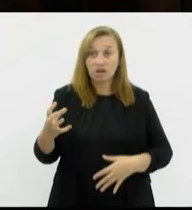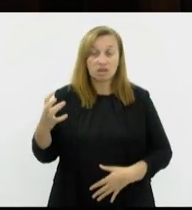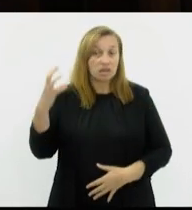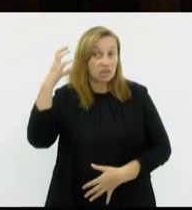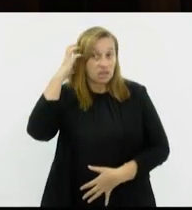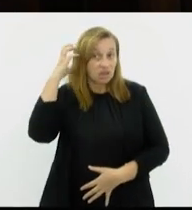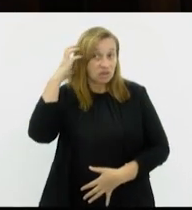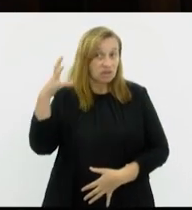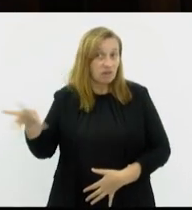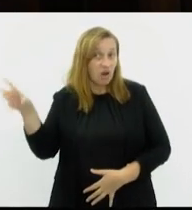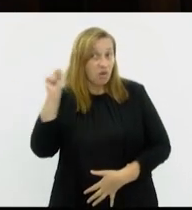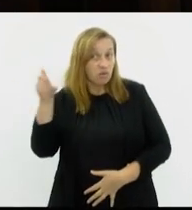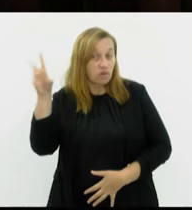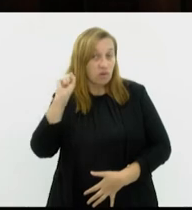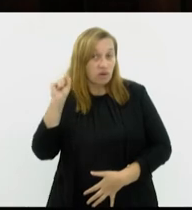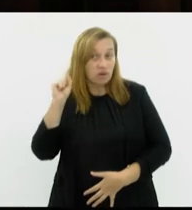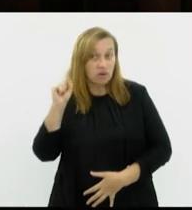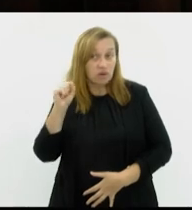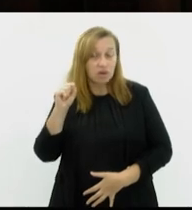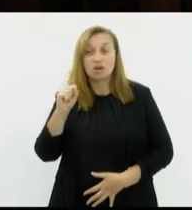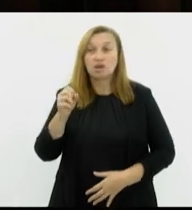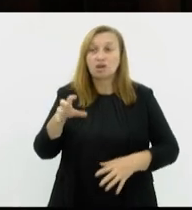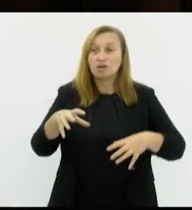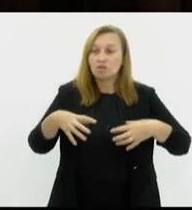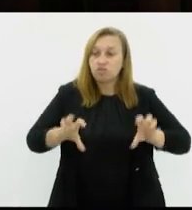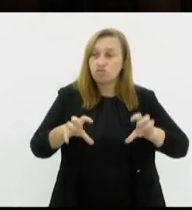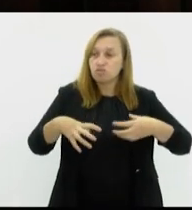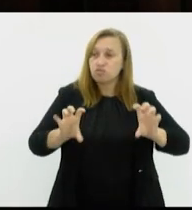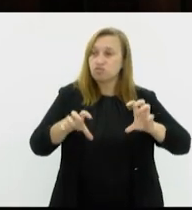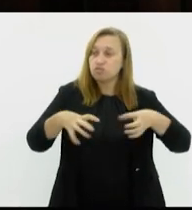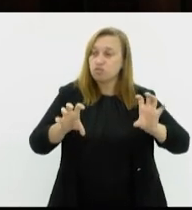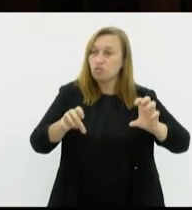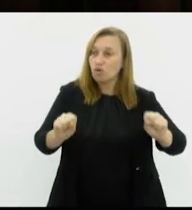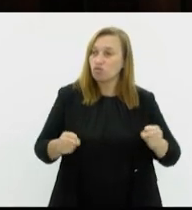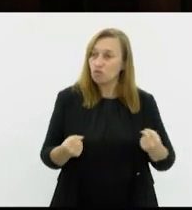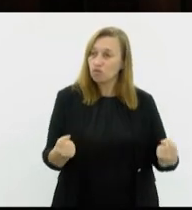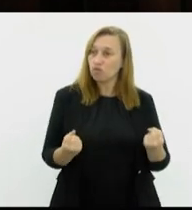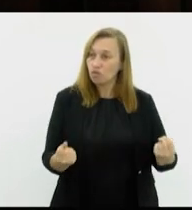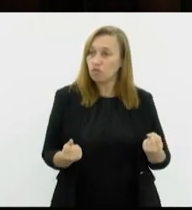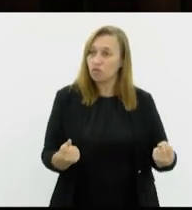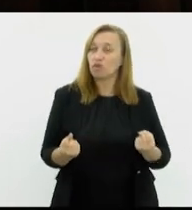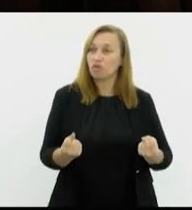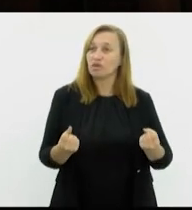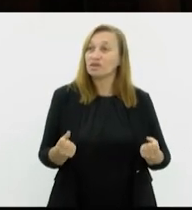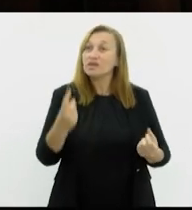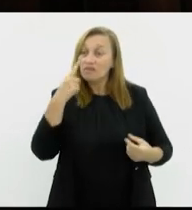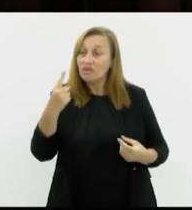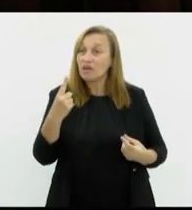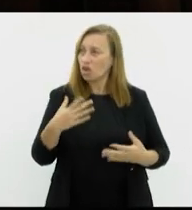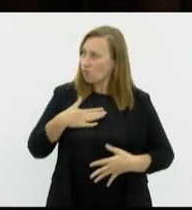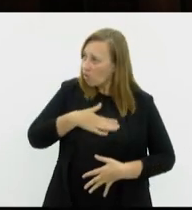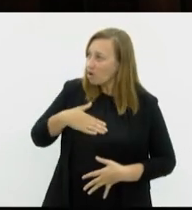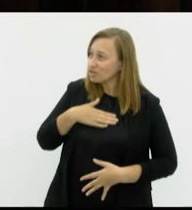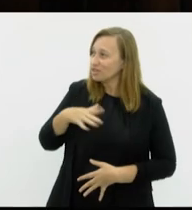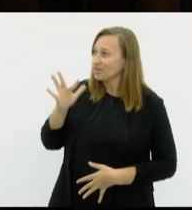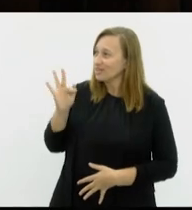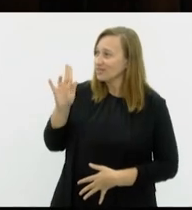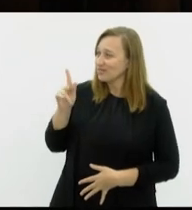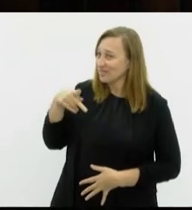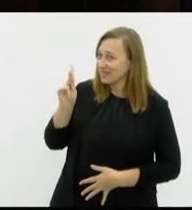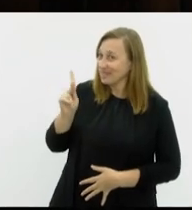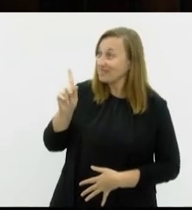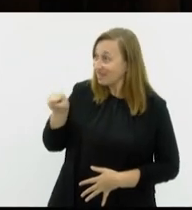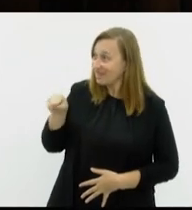você vai escutar lá o toma, funk, funk, o vucu-vucu. E eu gosto de funk, hein? Eu gosto de